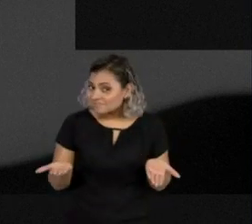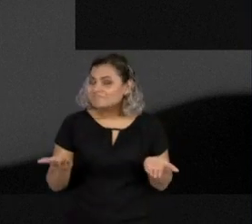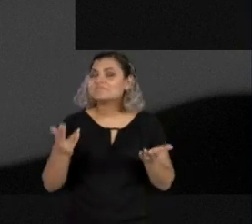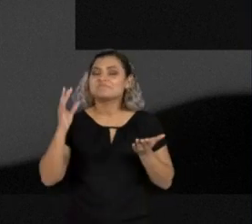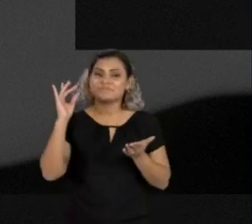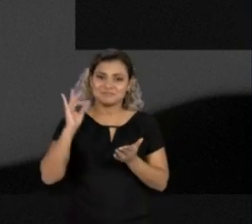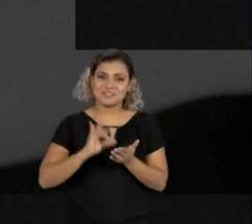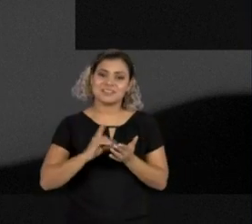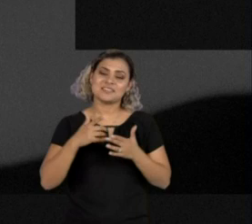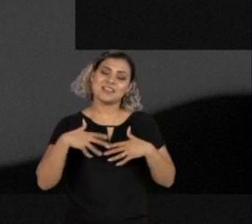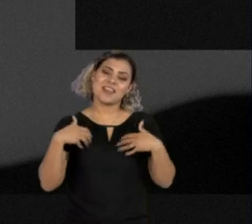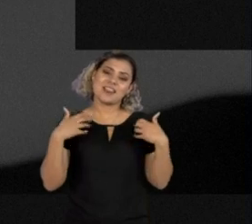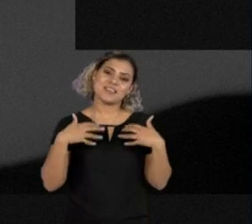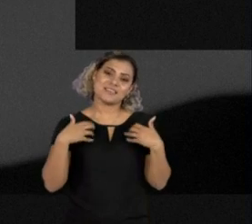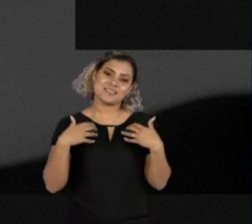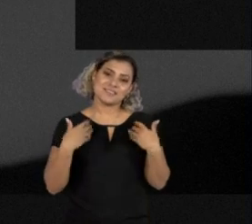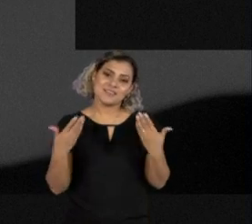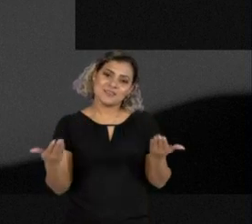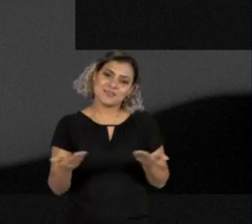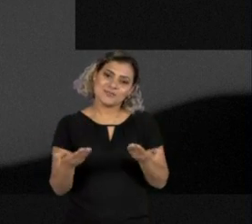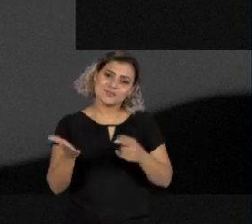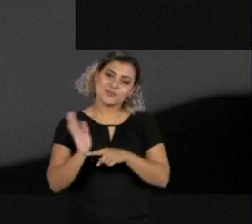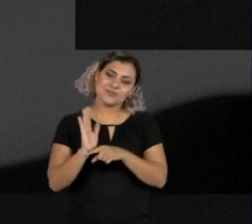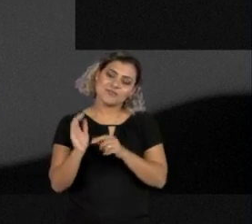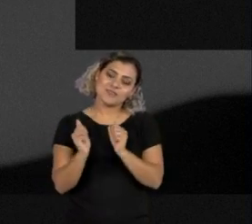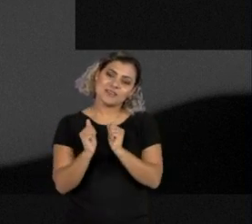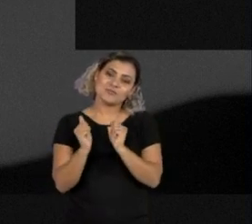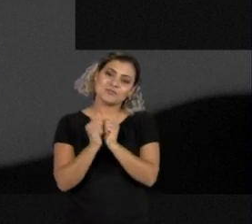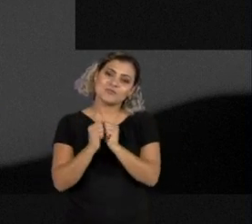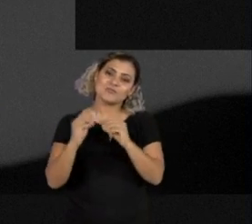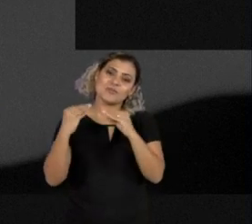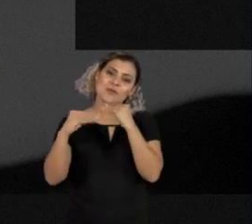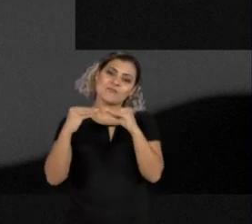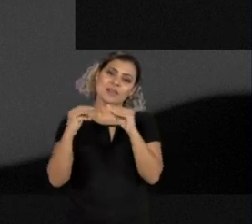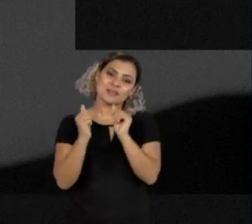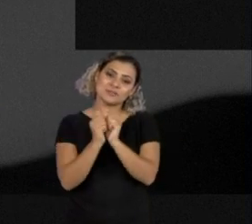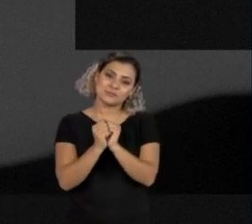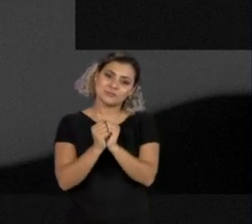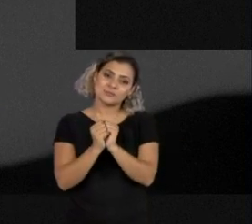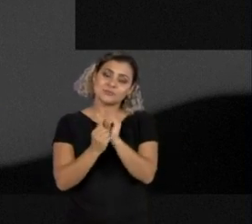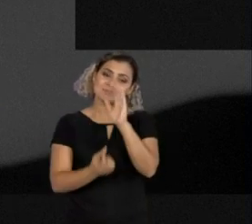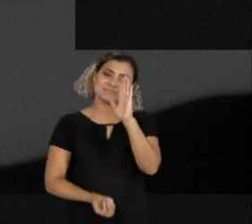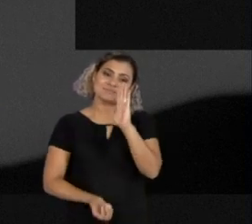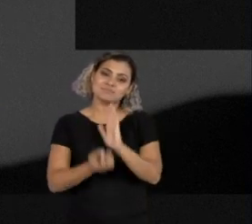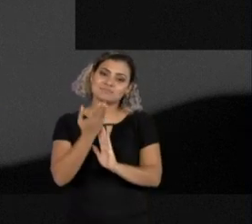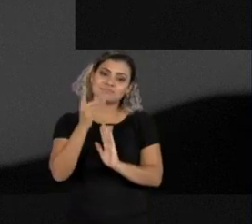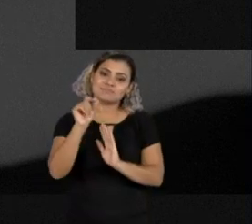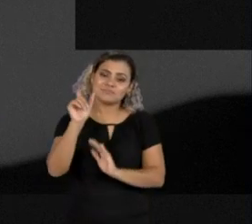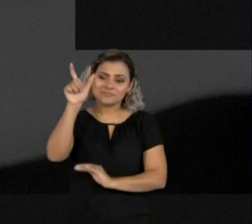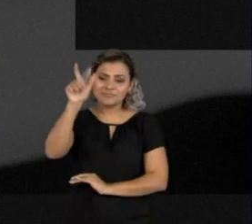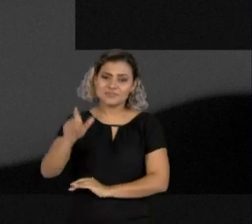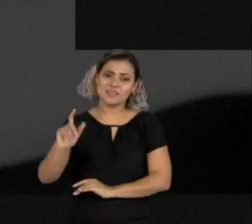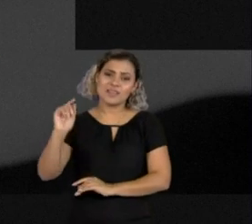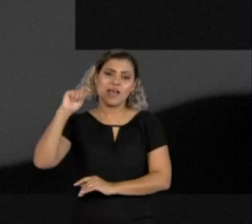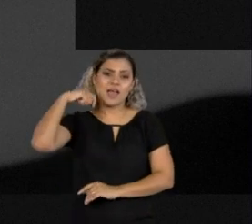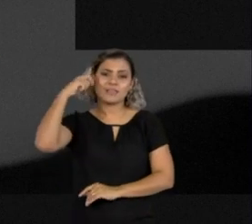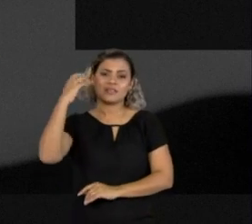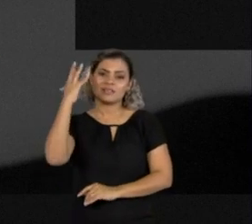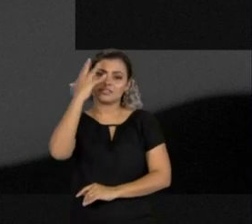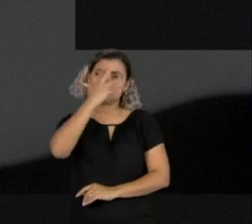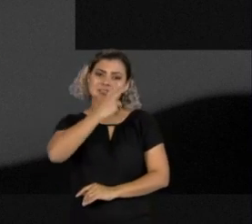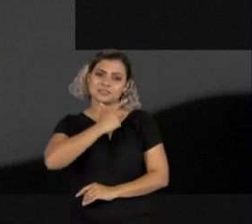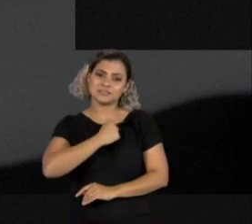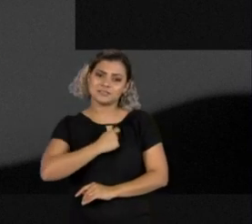foi uma alegria muito grande participar dessa novela com você. Presenciar o nascimento de uma atriz linda como você,